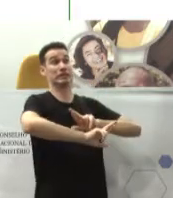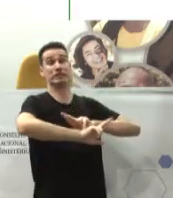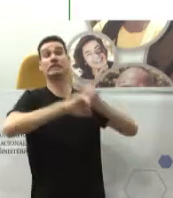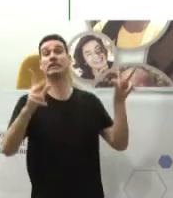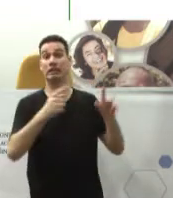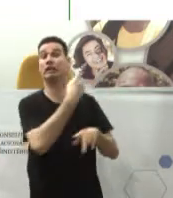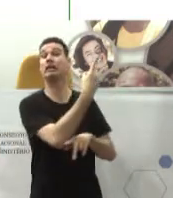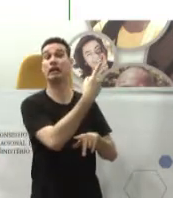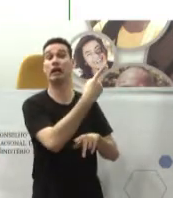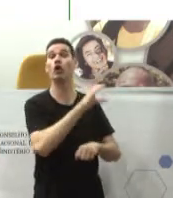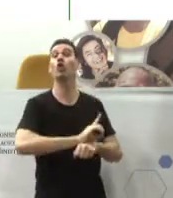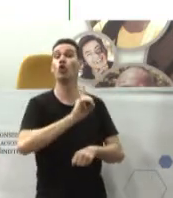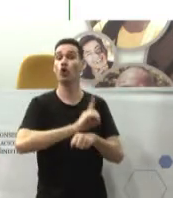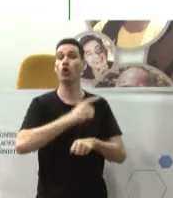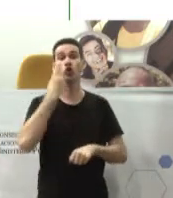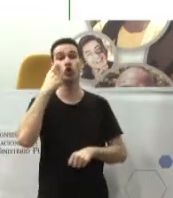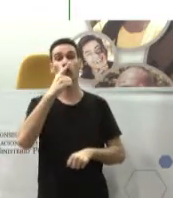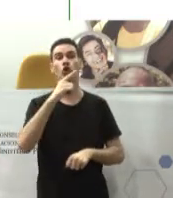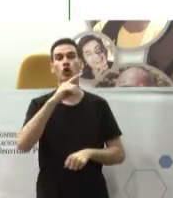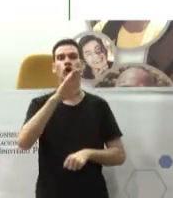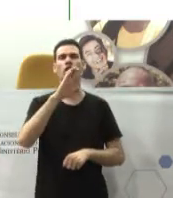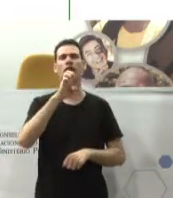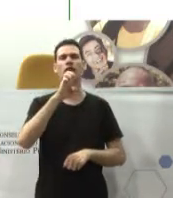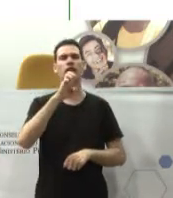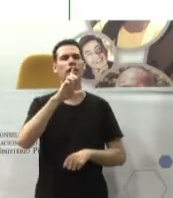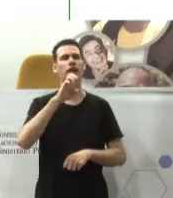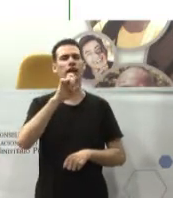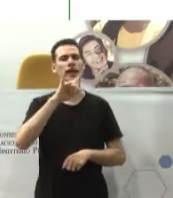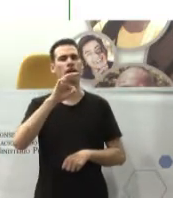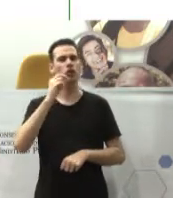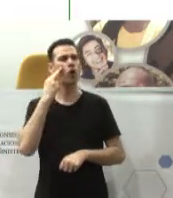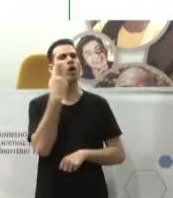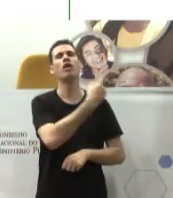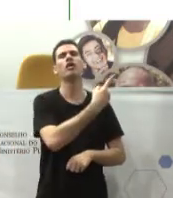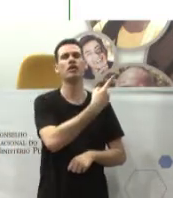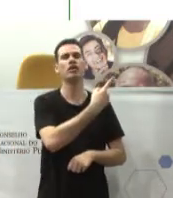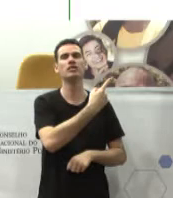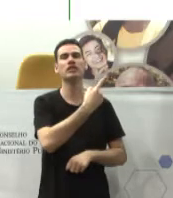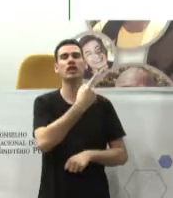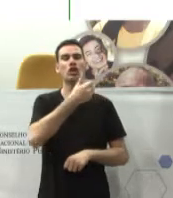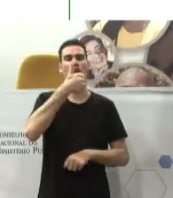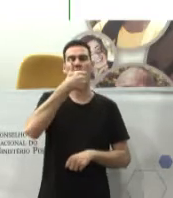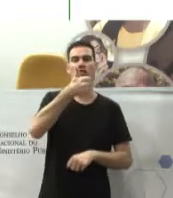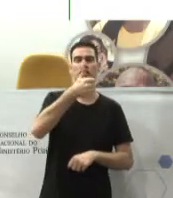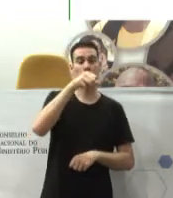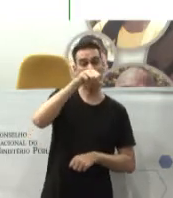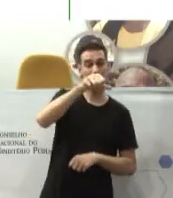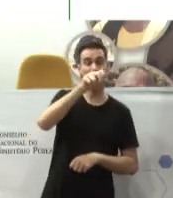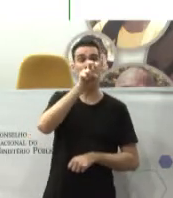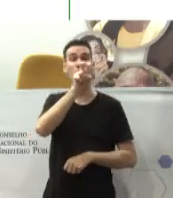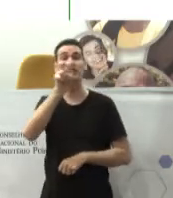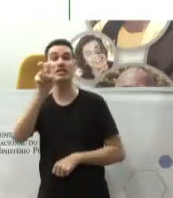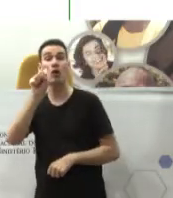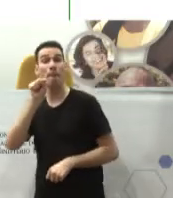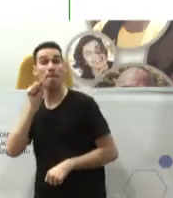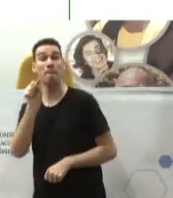Dr. Clênio levantou isso. Eu compilei isso, cheguei a 995 mil demandas de saúde